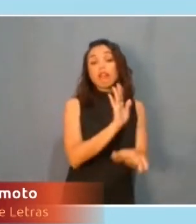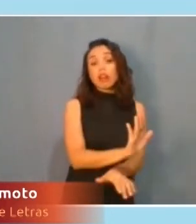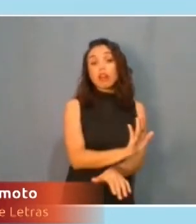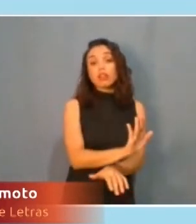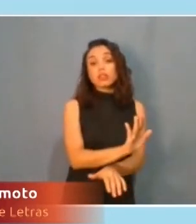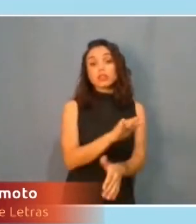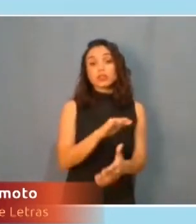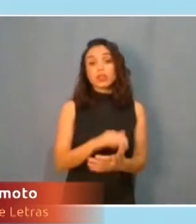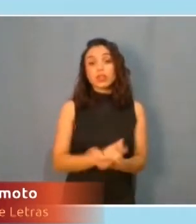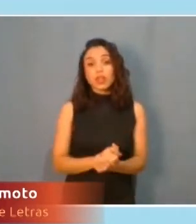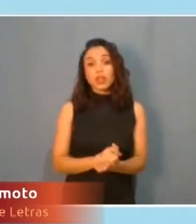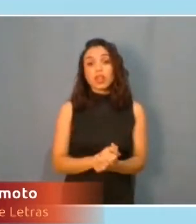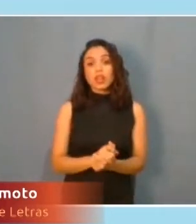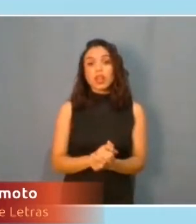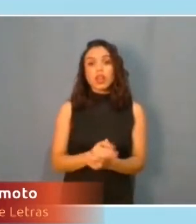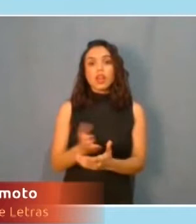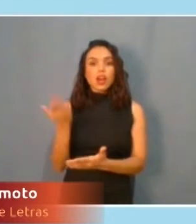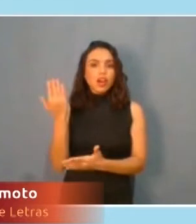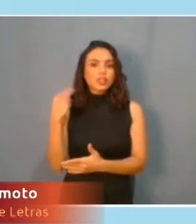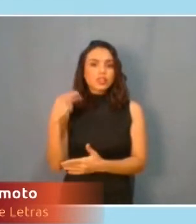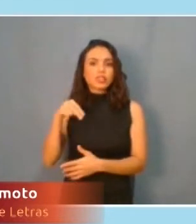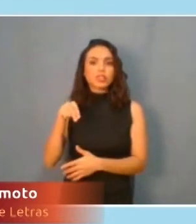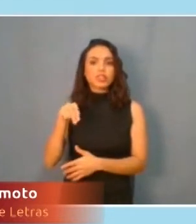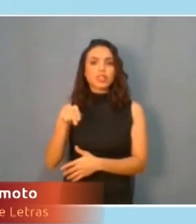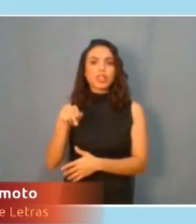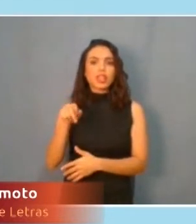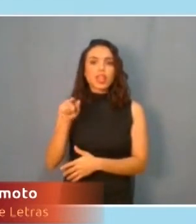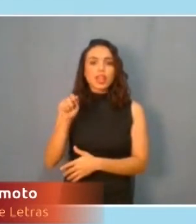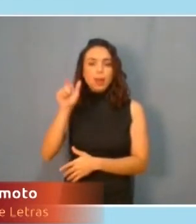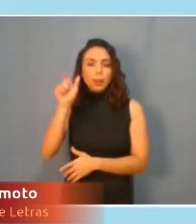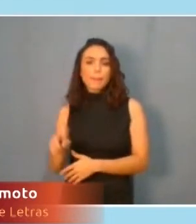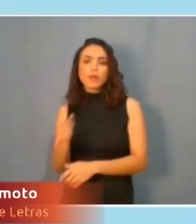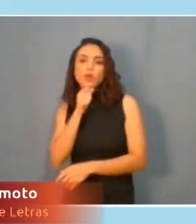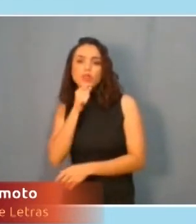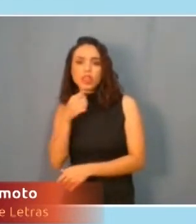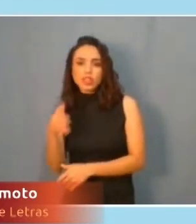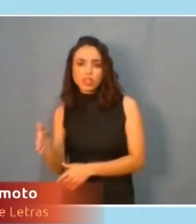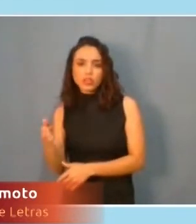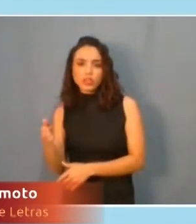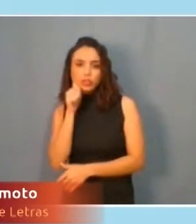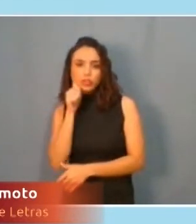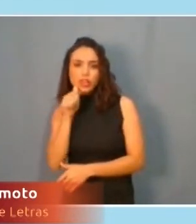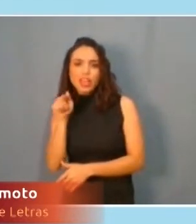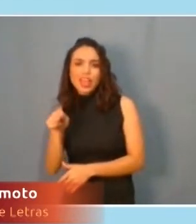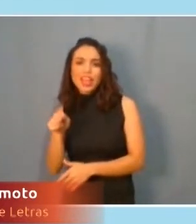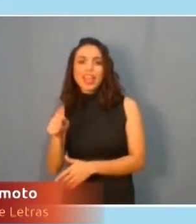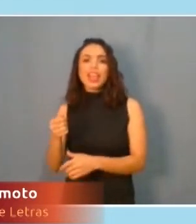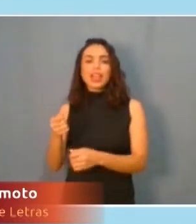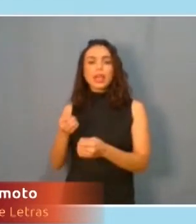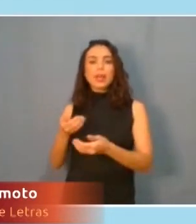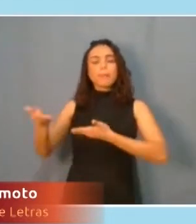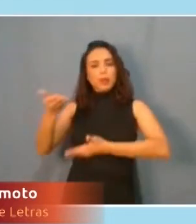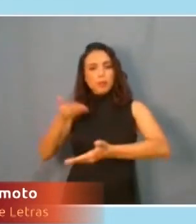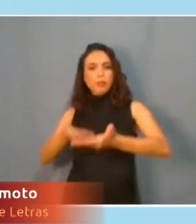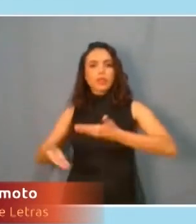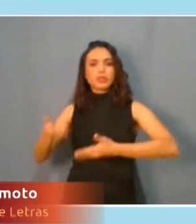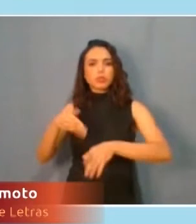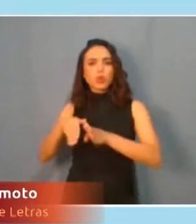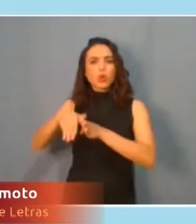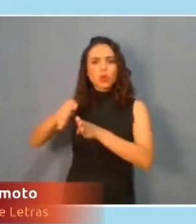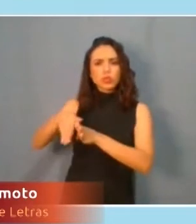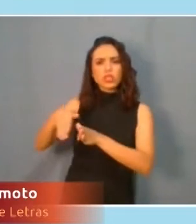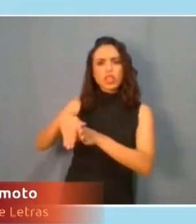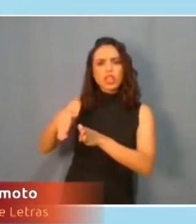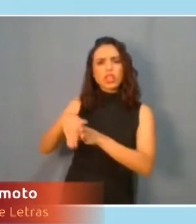foi conselheira, que era muito importante, foi extinto, né? Ele não é extinto nunca, porque ele é da sociedade civil, mas